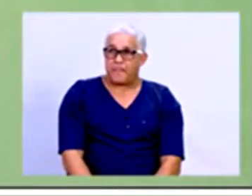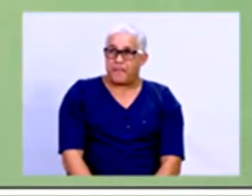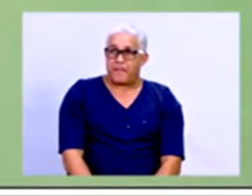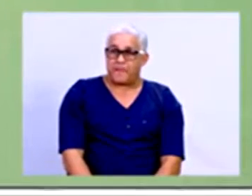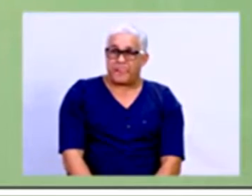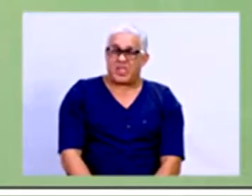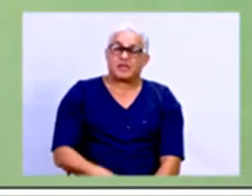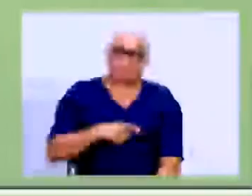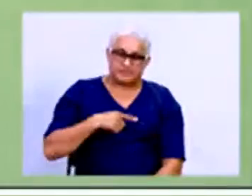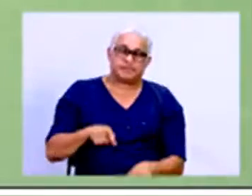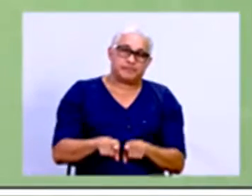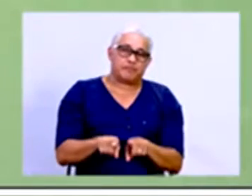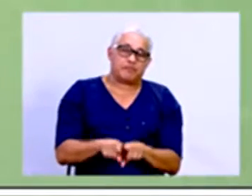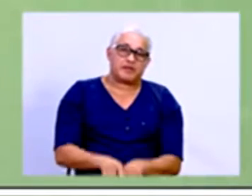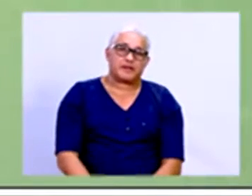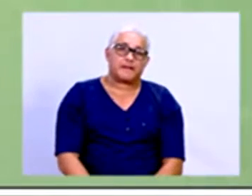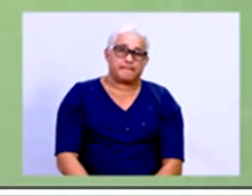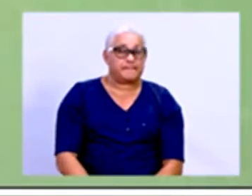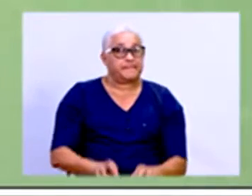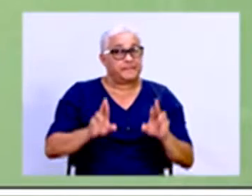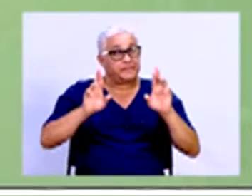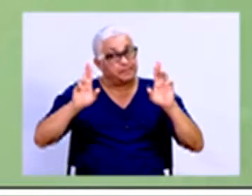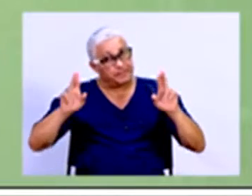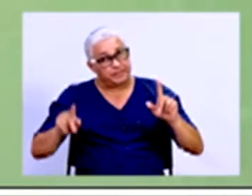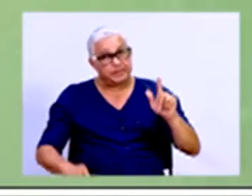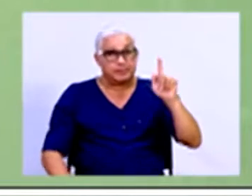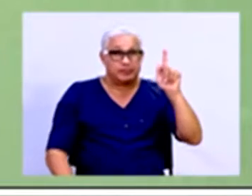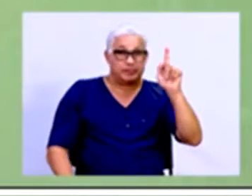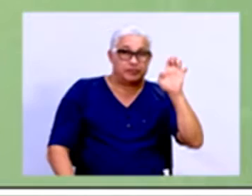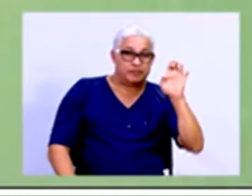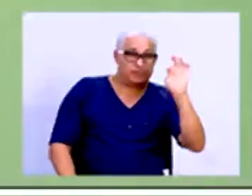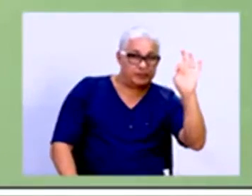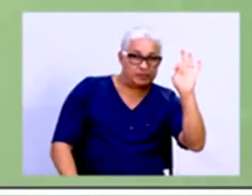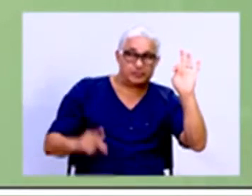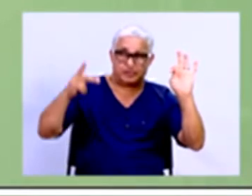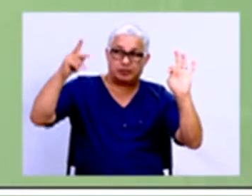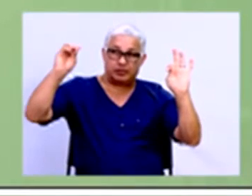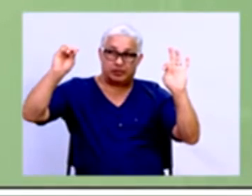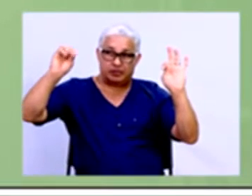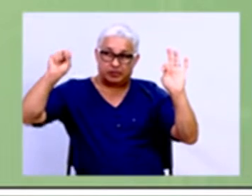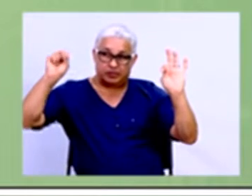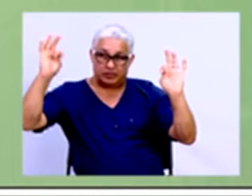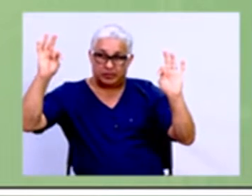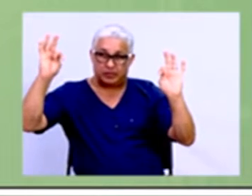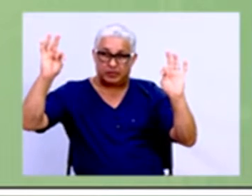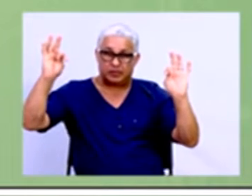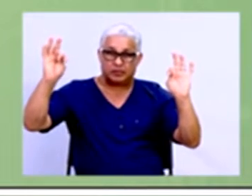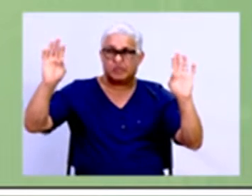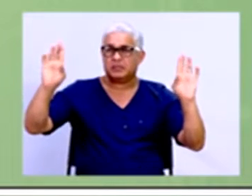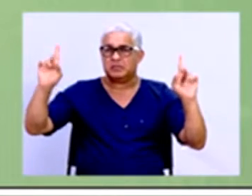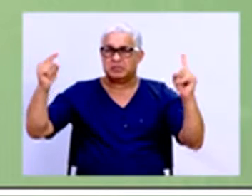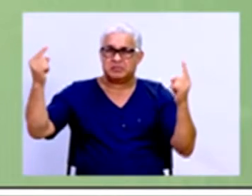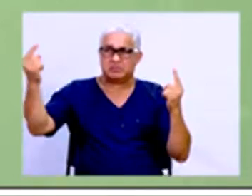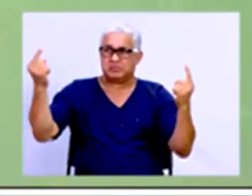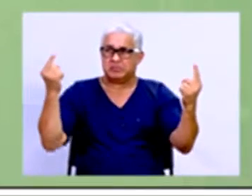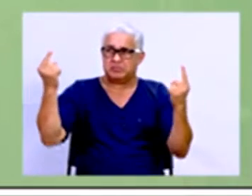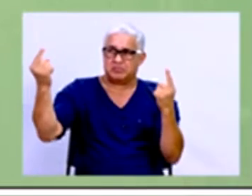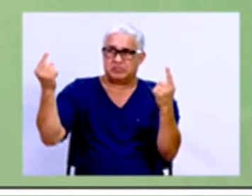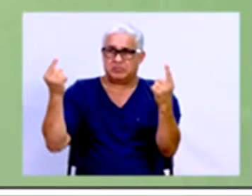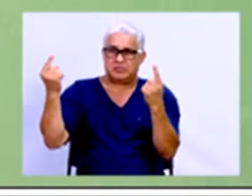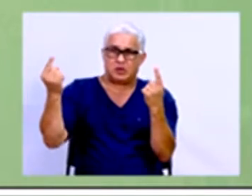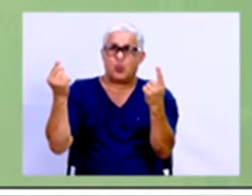Aí a gente tem uma questão, hein? Diferença entre método GET e método POST, né? Qual a diferença entre um e outro,